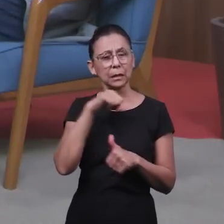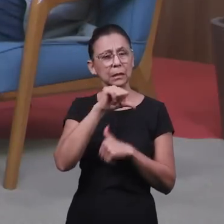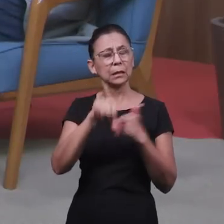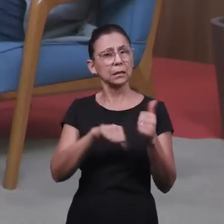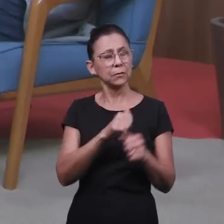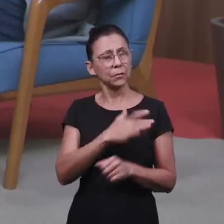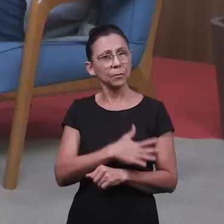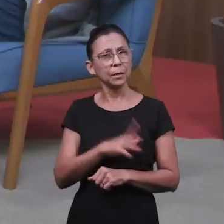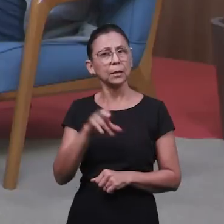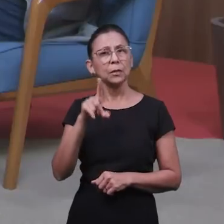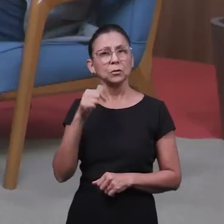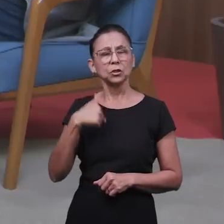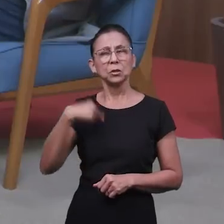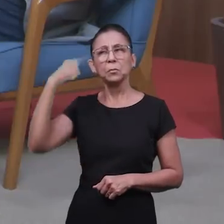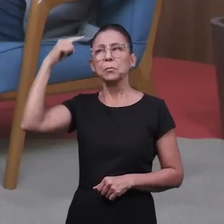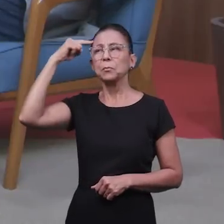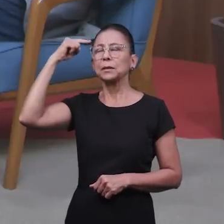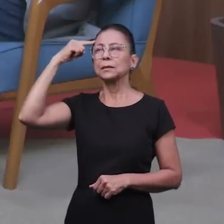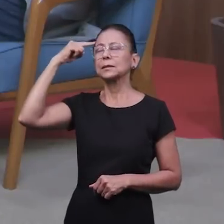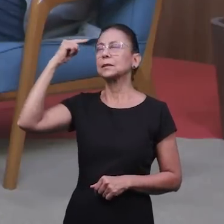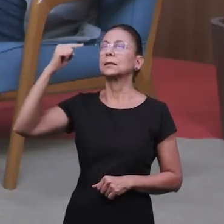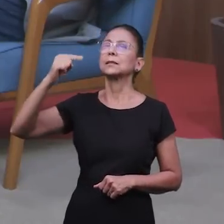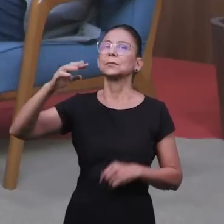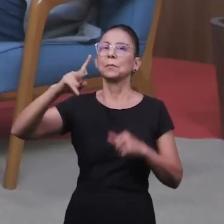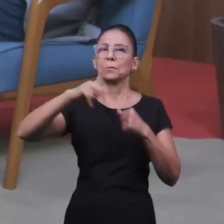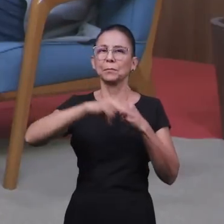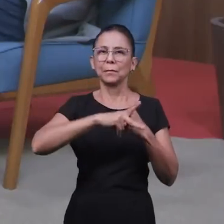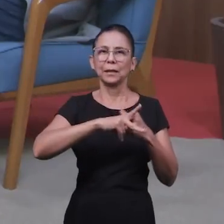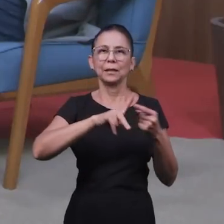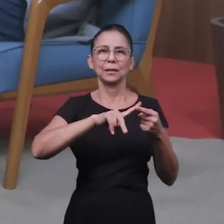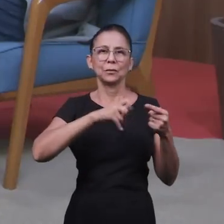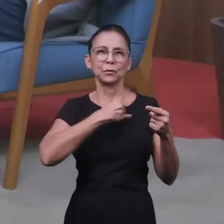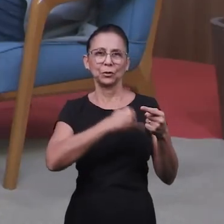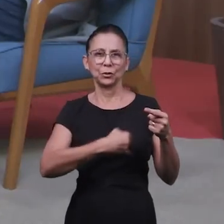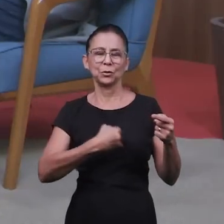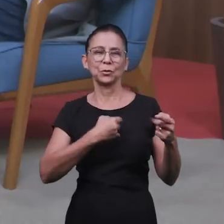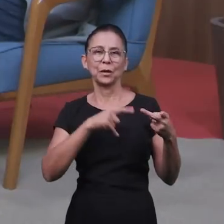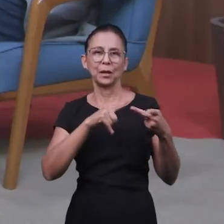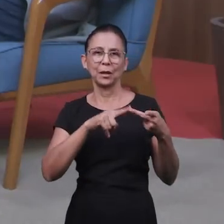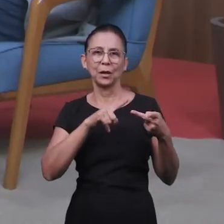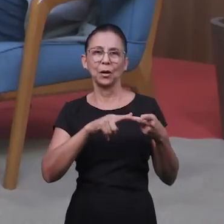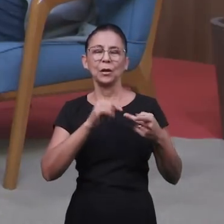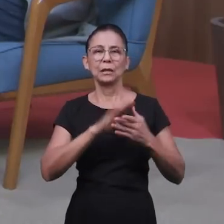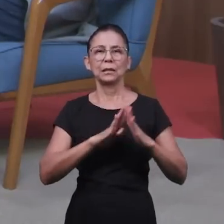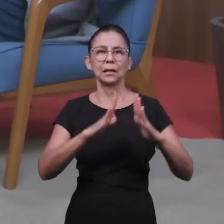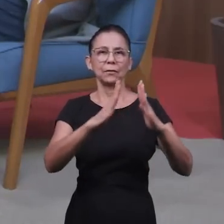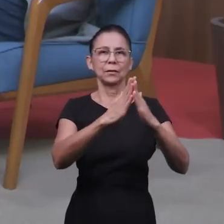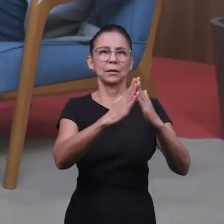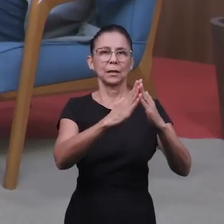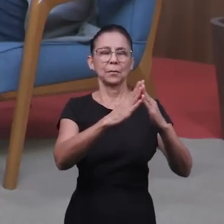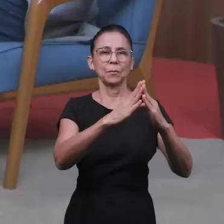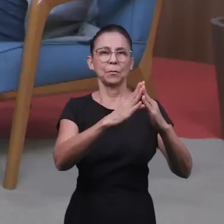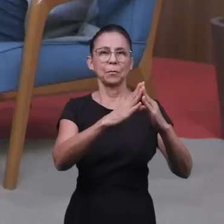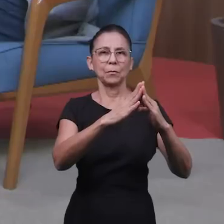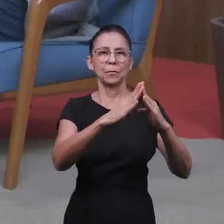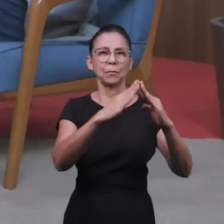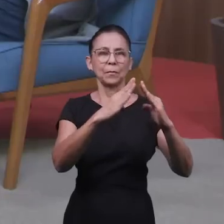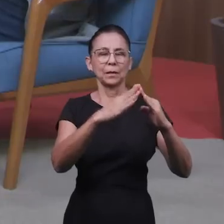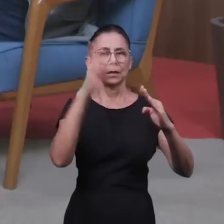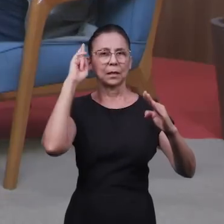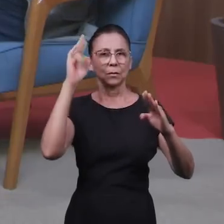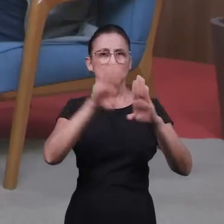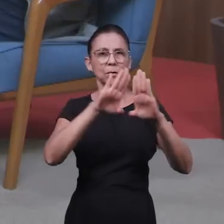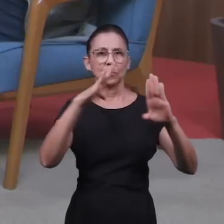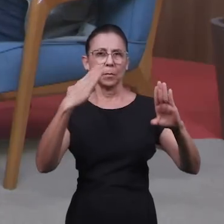naquela expressão de Pedro, junto com João, ali na porta formosa do templo, quando ele diz para aquele paralítico assim: